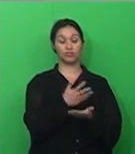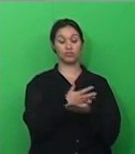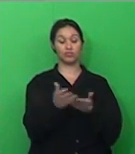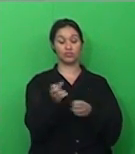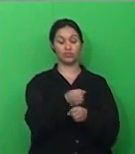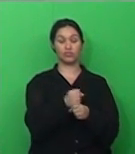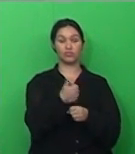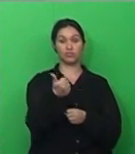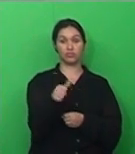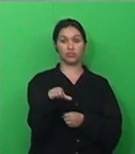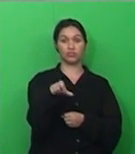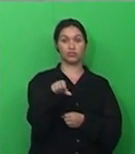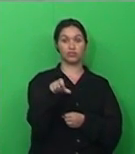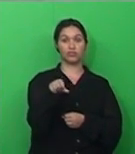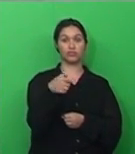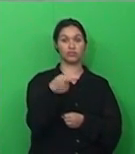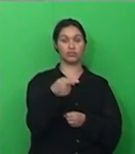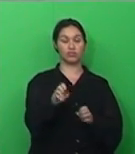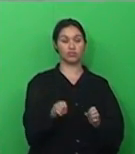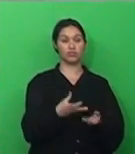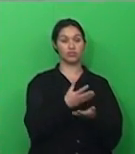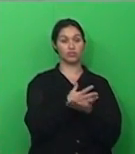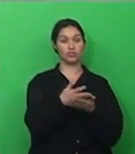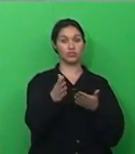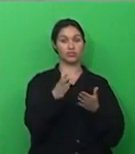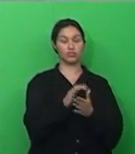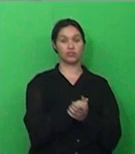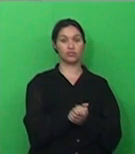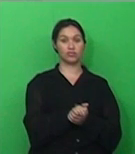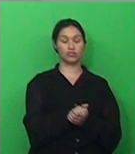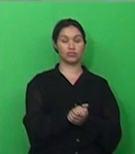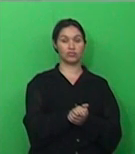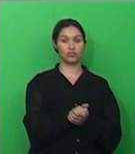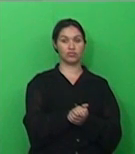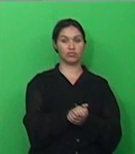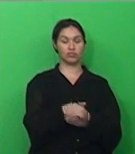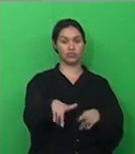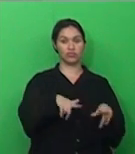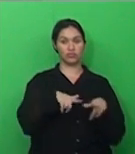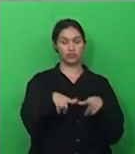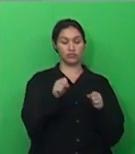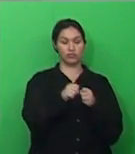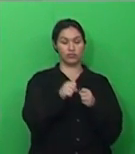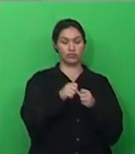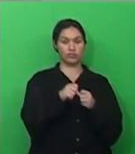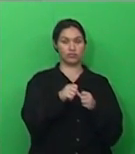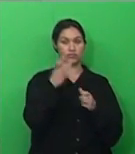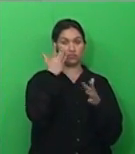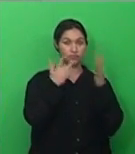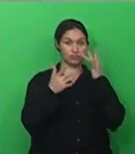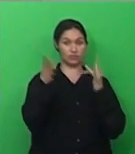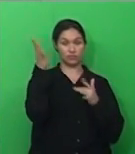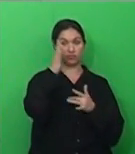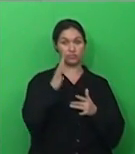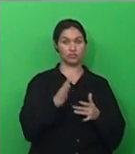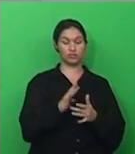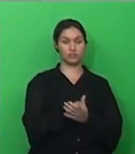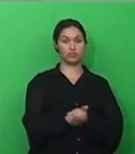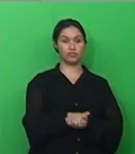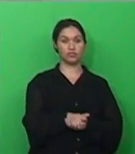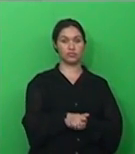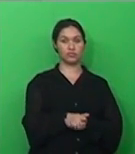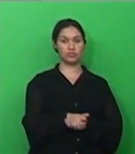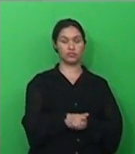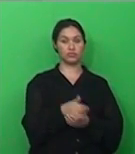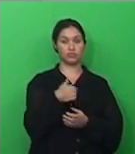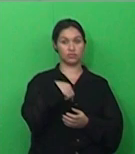faz, quando Ionara e Reveraldo iniciaram essa aventura e fazer teatro no Brasil, deve ser realmente uma aventura, eu